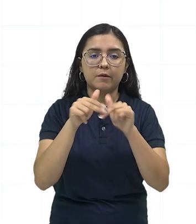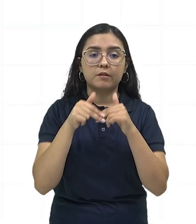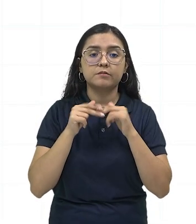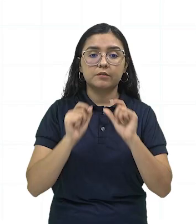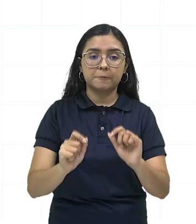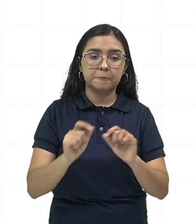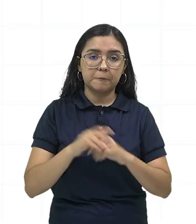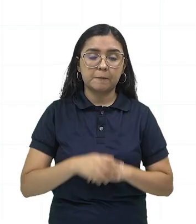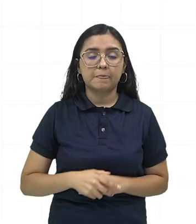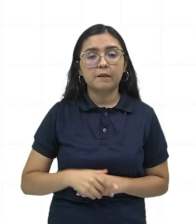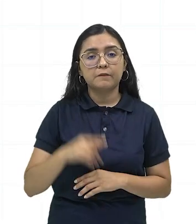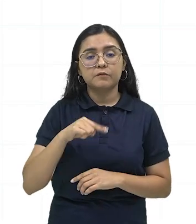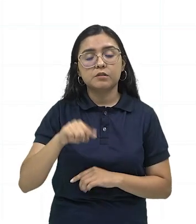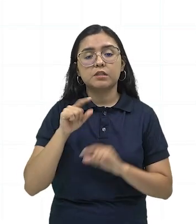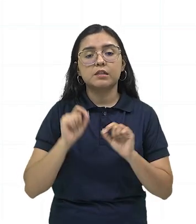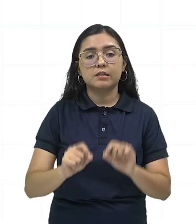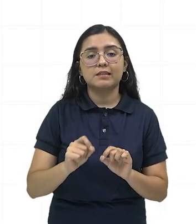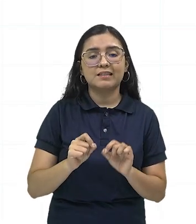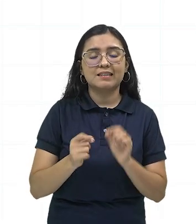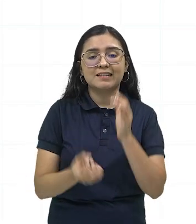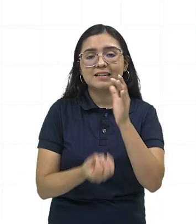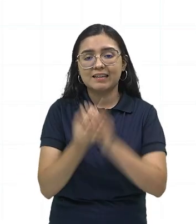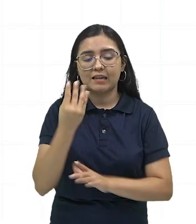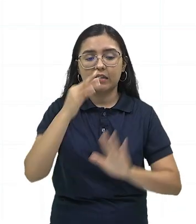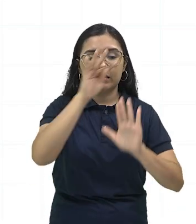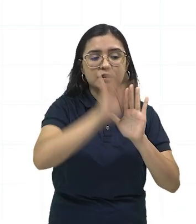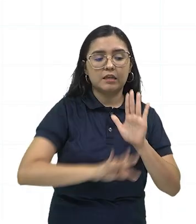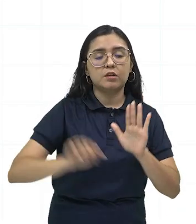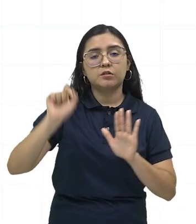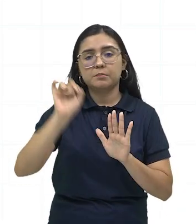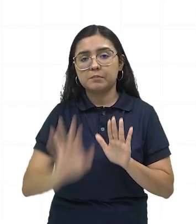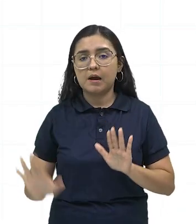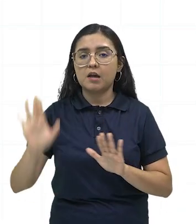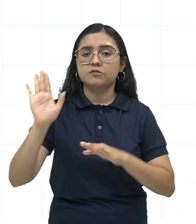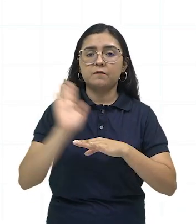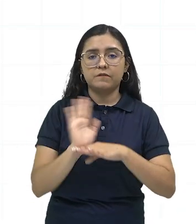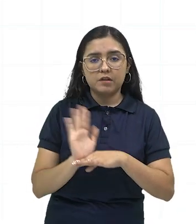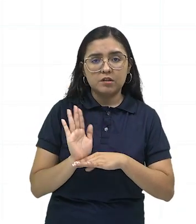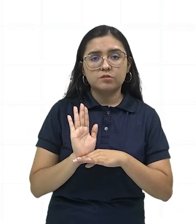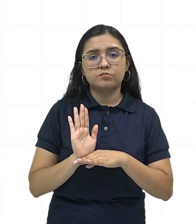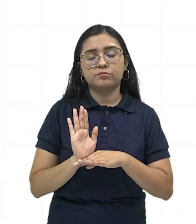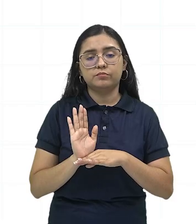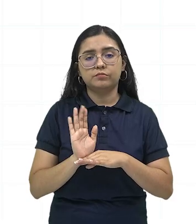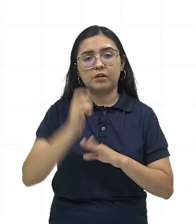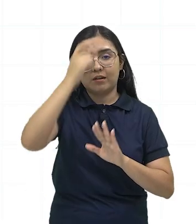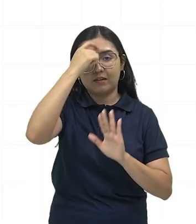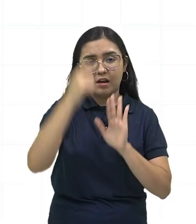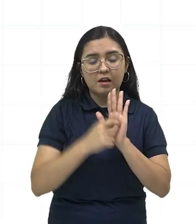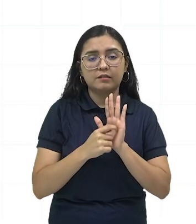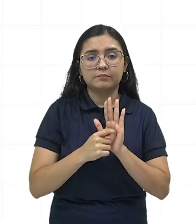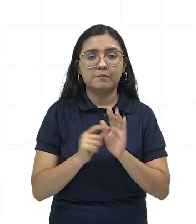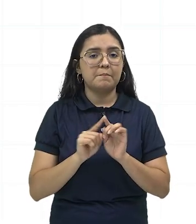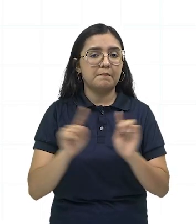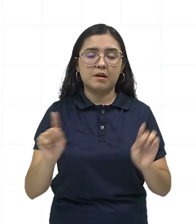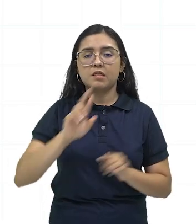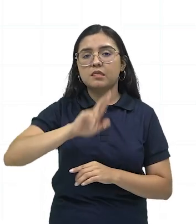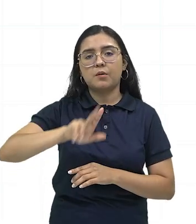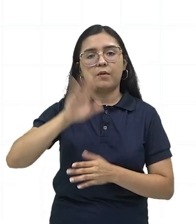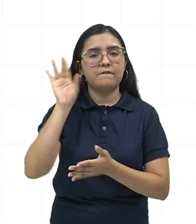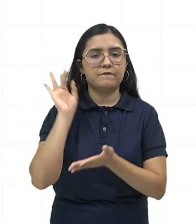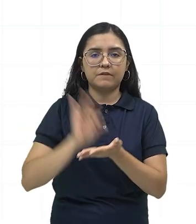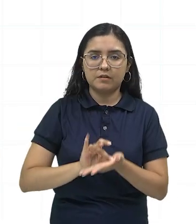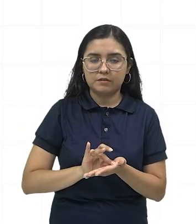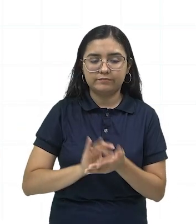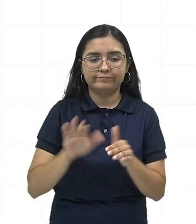porque você tem a criação de textos, de imagens, de vídeos que na verdade não são reais.